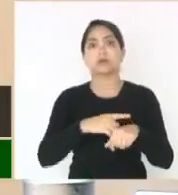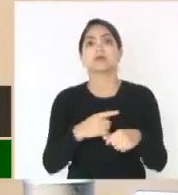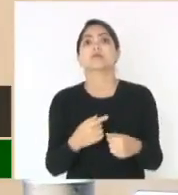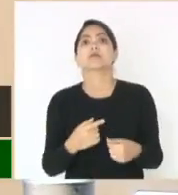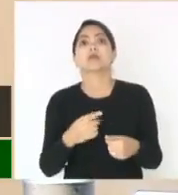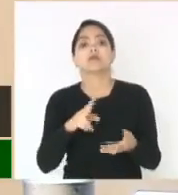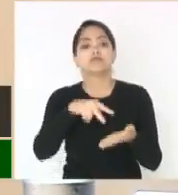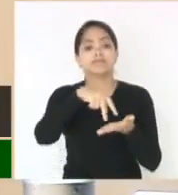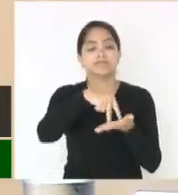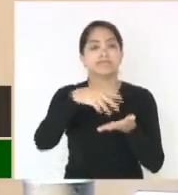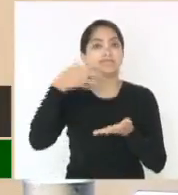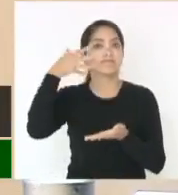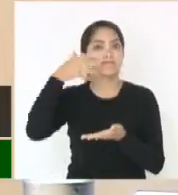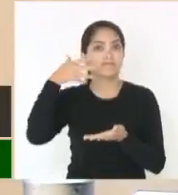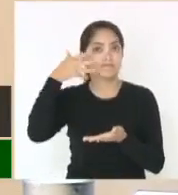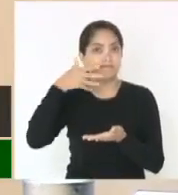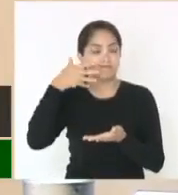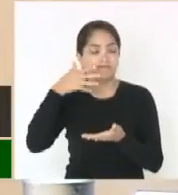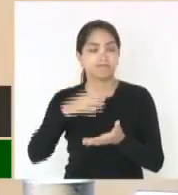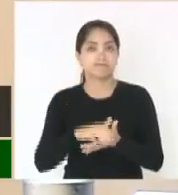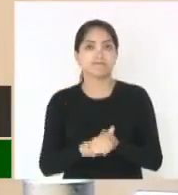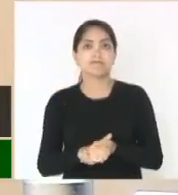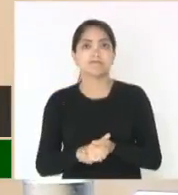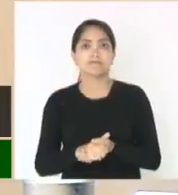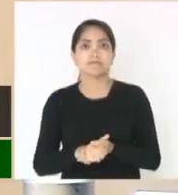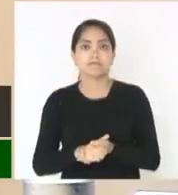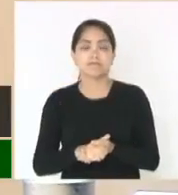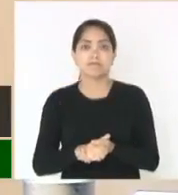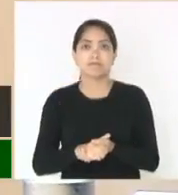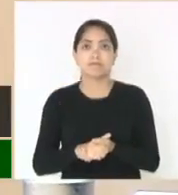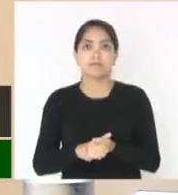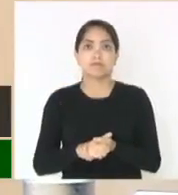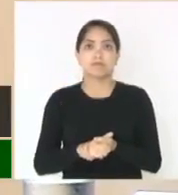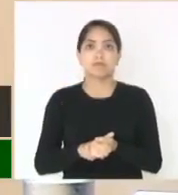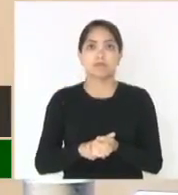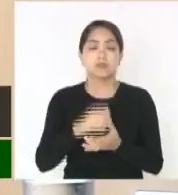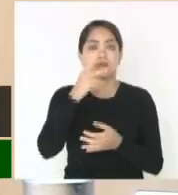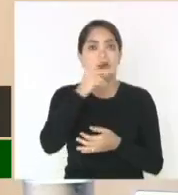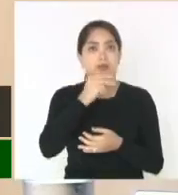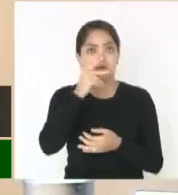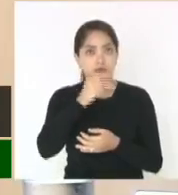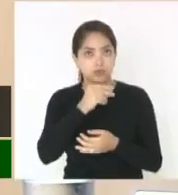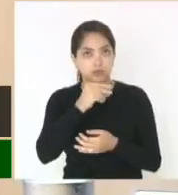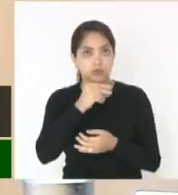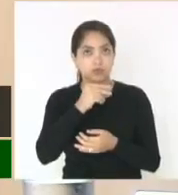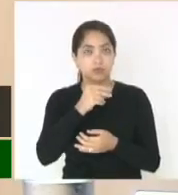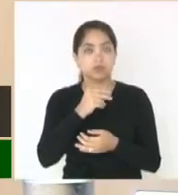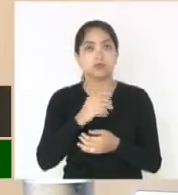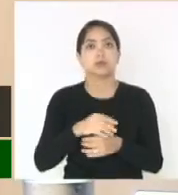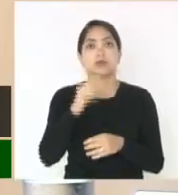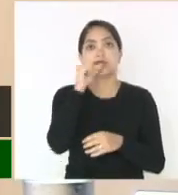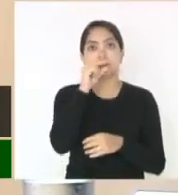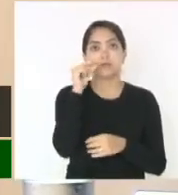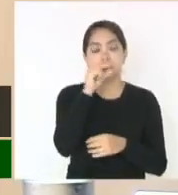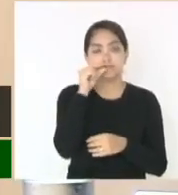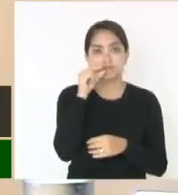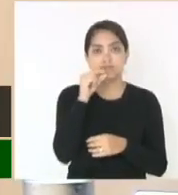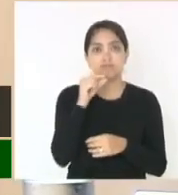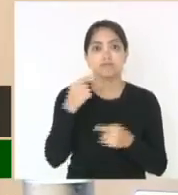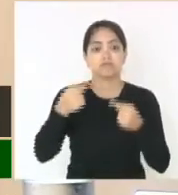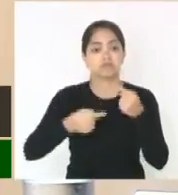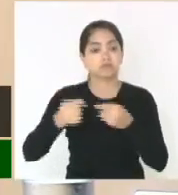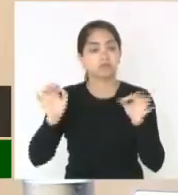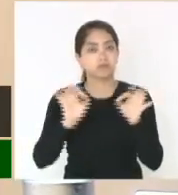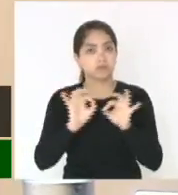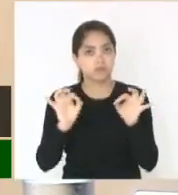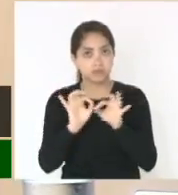uso da tribuna os senhores deputados Kennedy Nunes e Dirceu Dresch. E, nada mais havendo, o